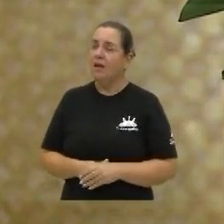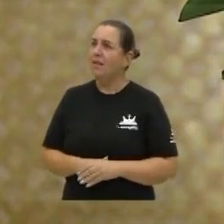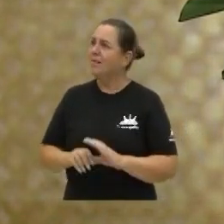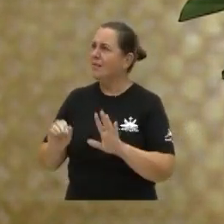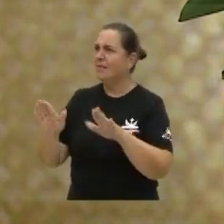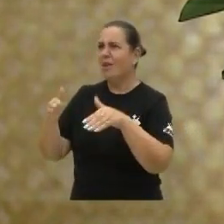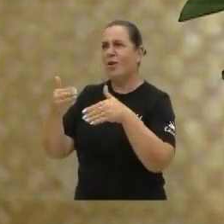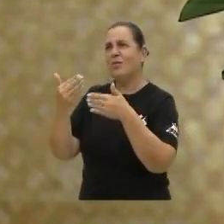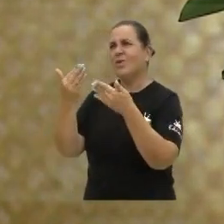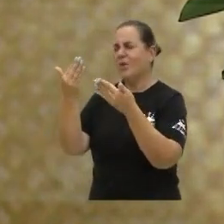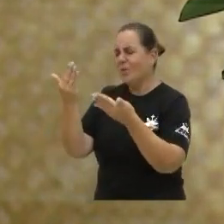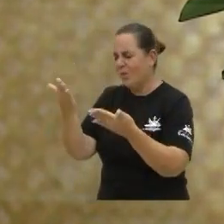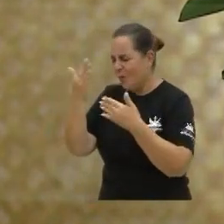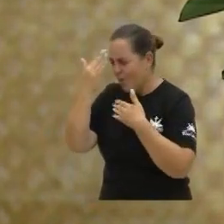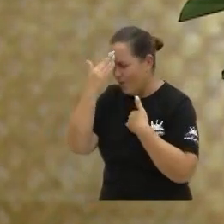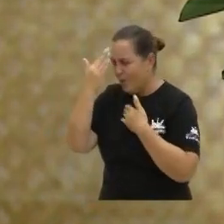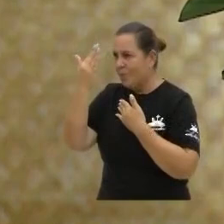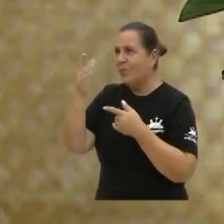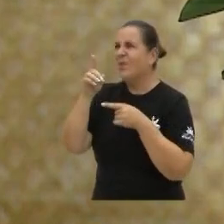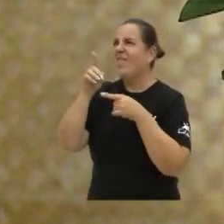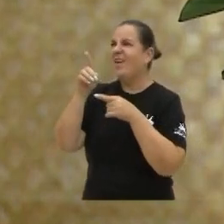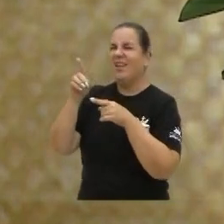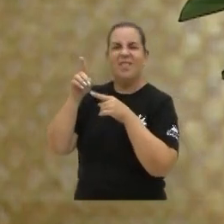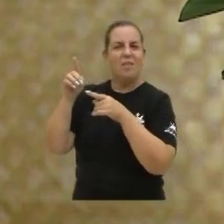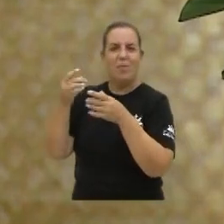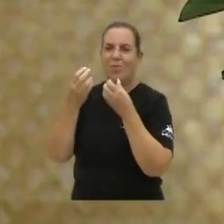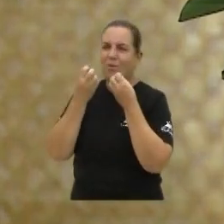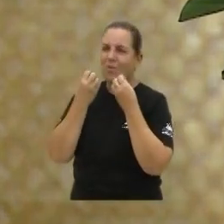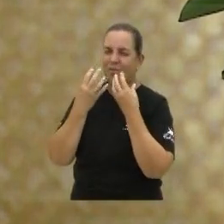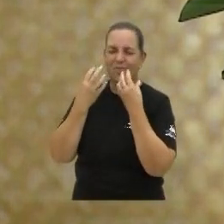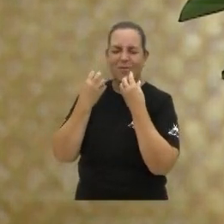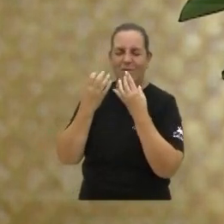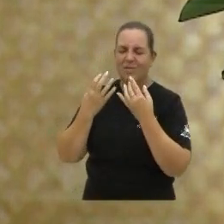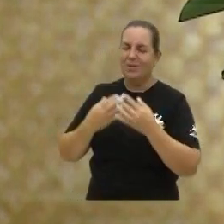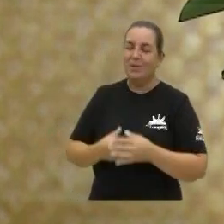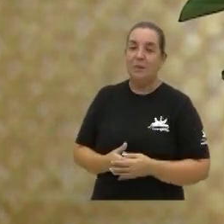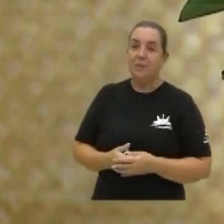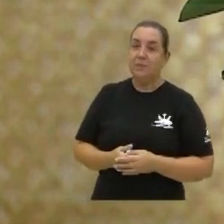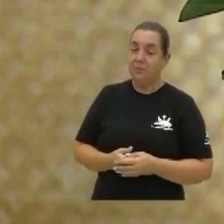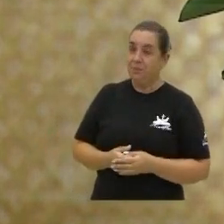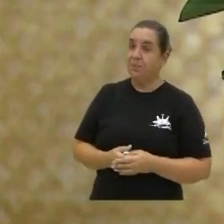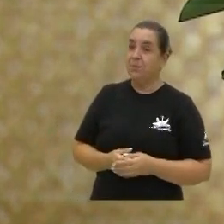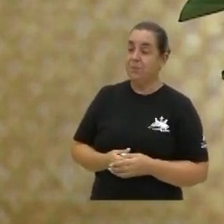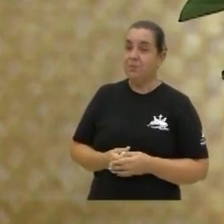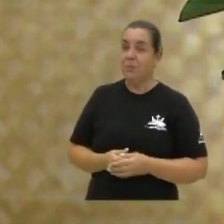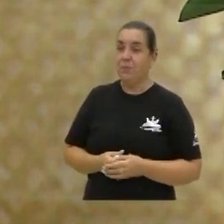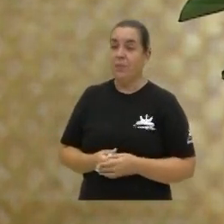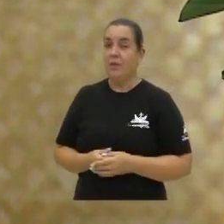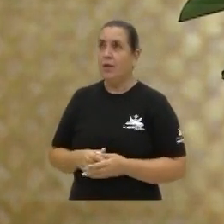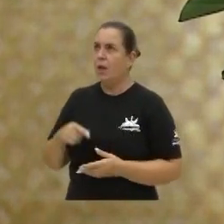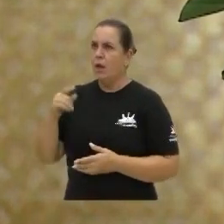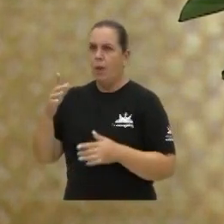Dai graças ao Senhor, porque Ele é bom.